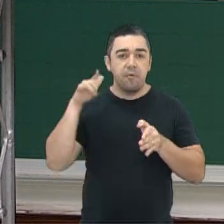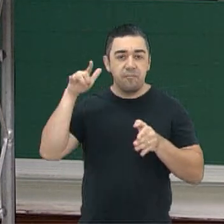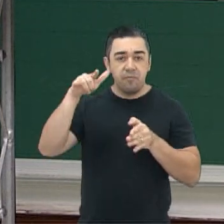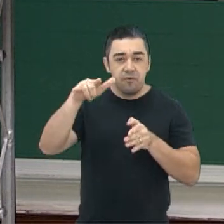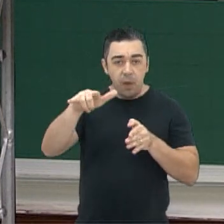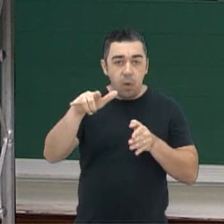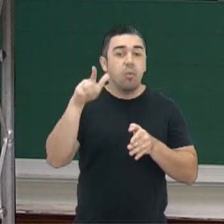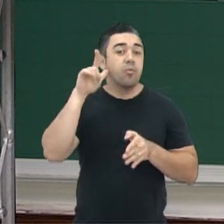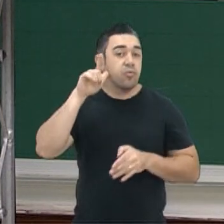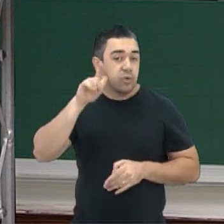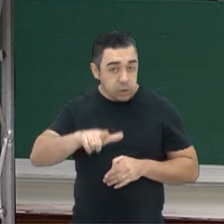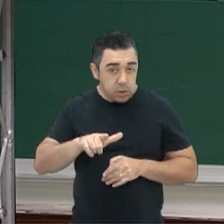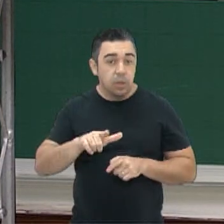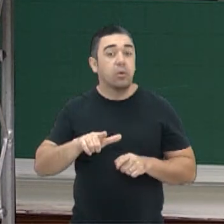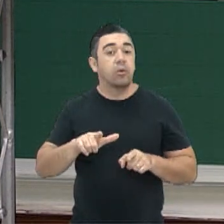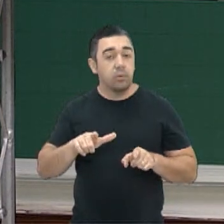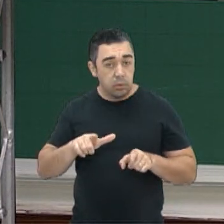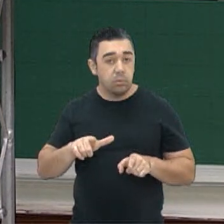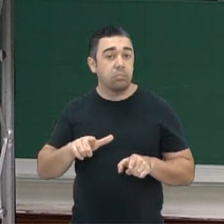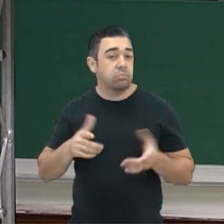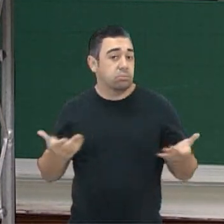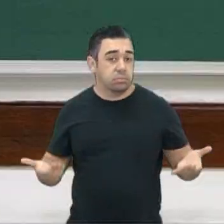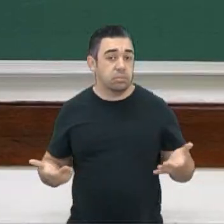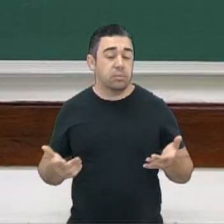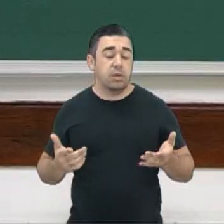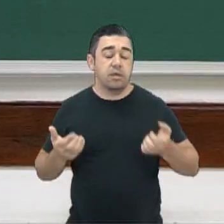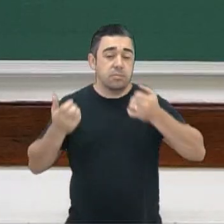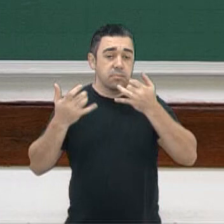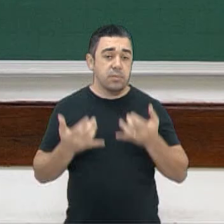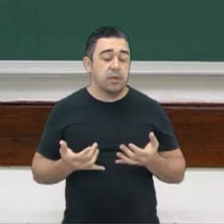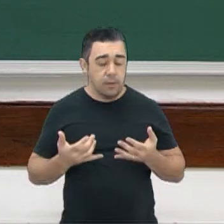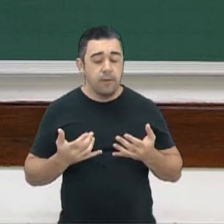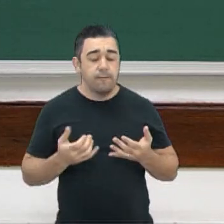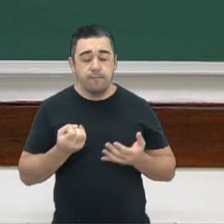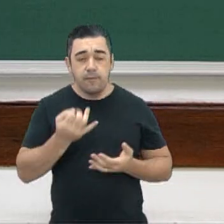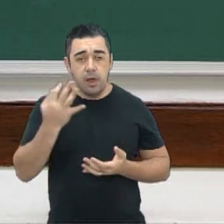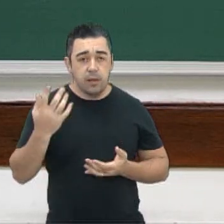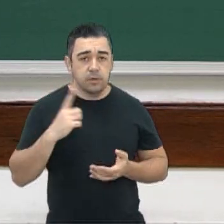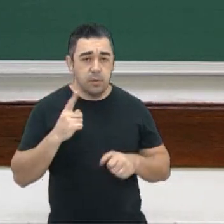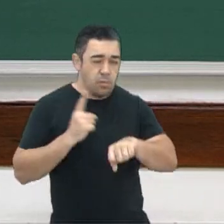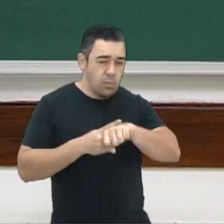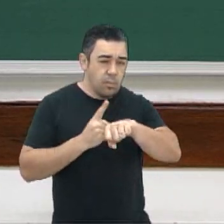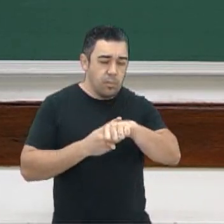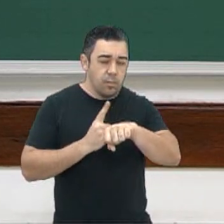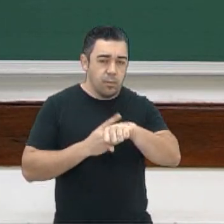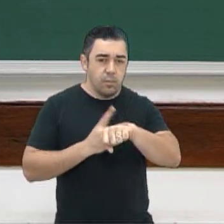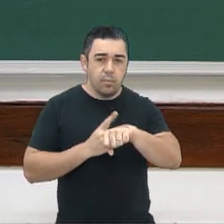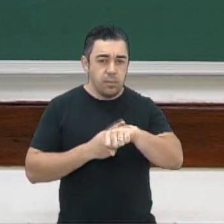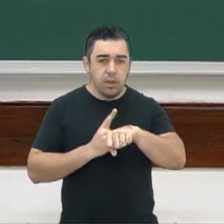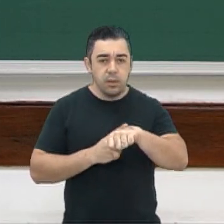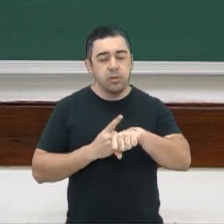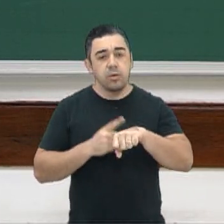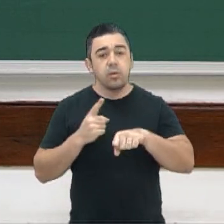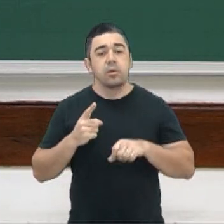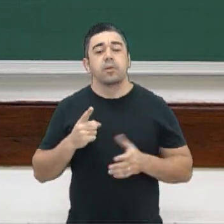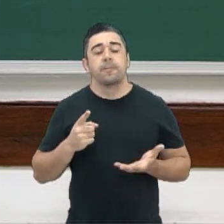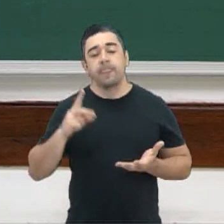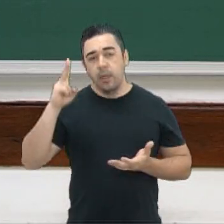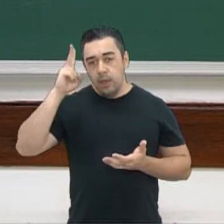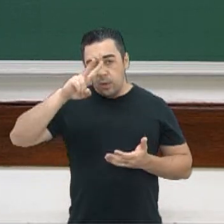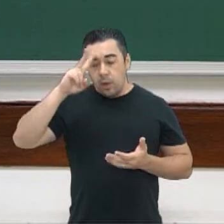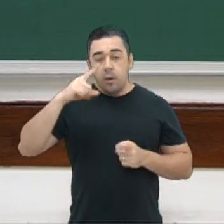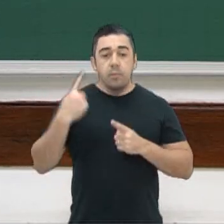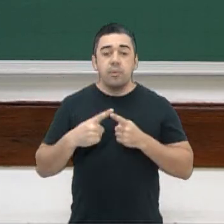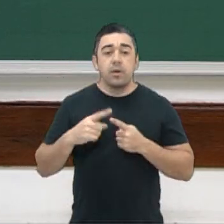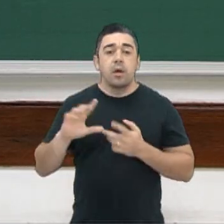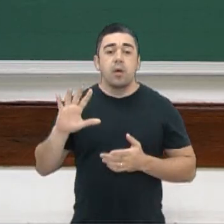naufragados, eles conseguiram recuperar. E se fala muito, é aqueles momentos mais tênues da história. Por que